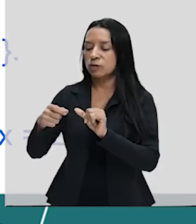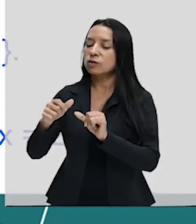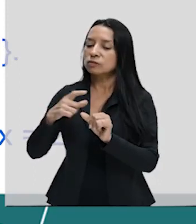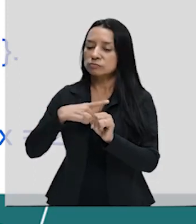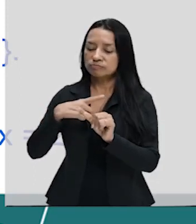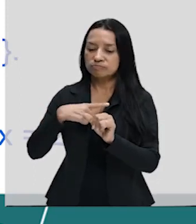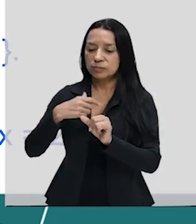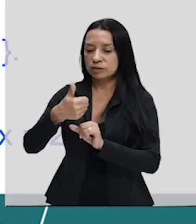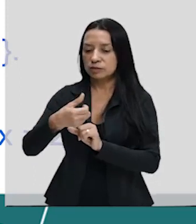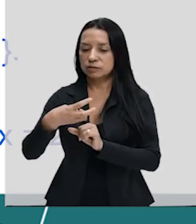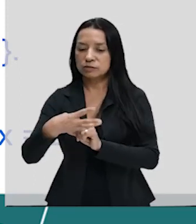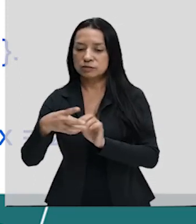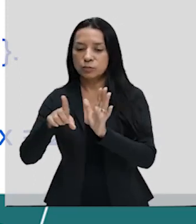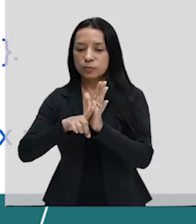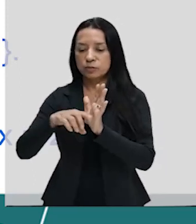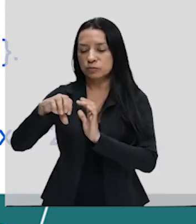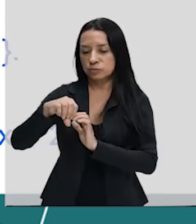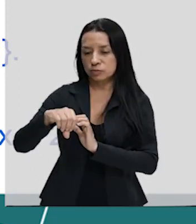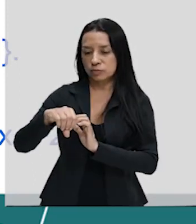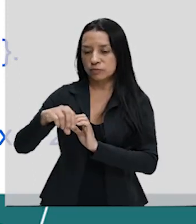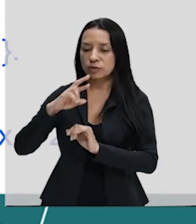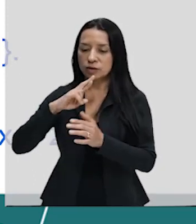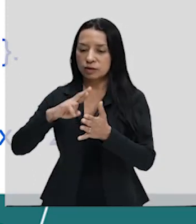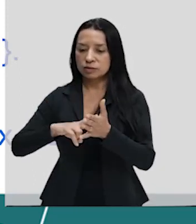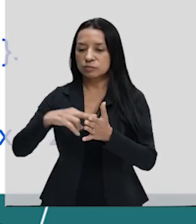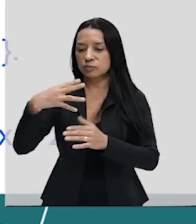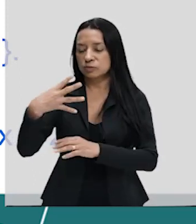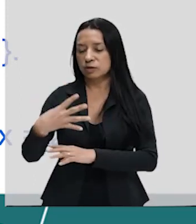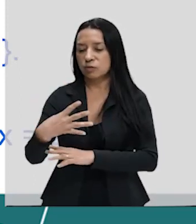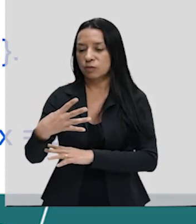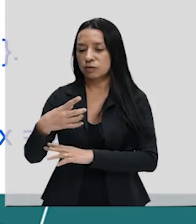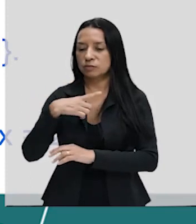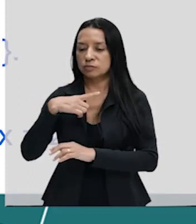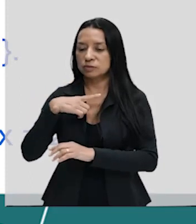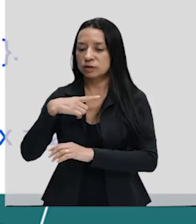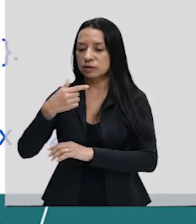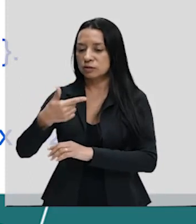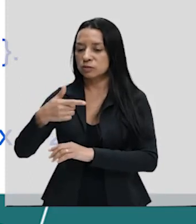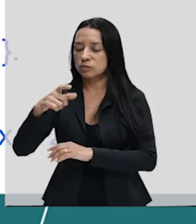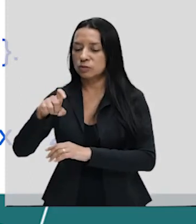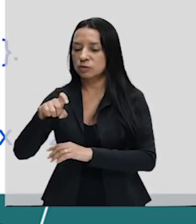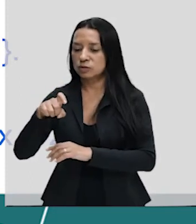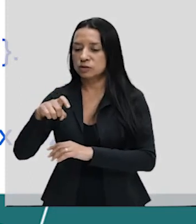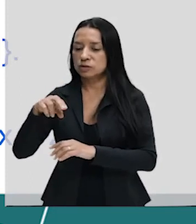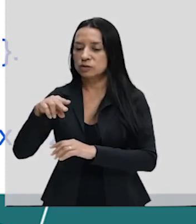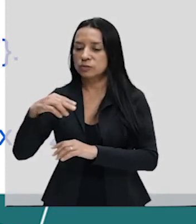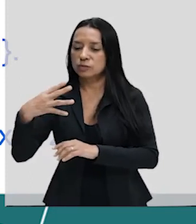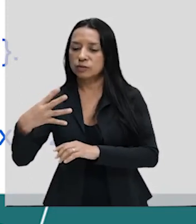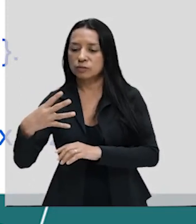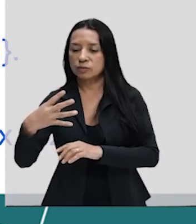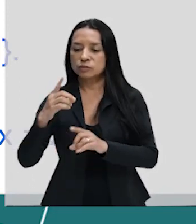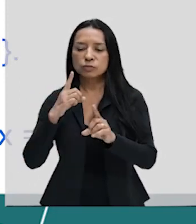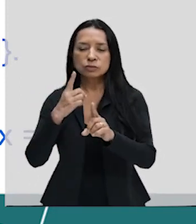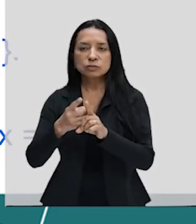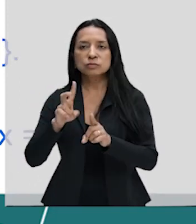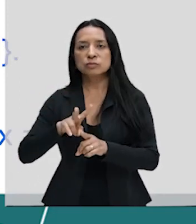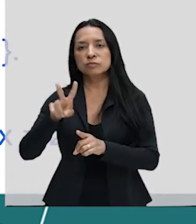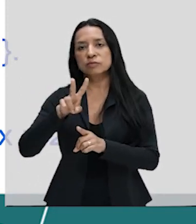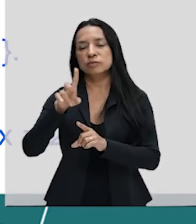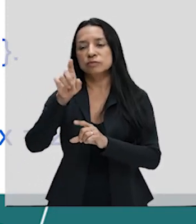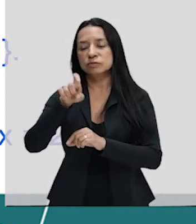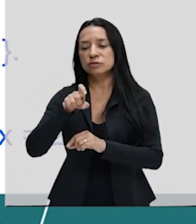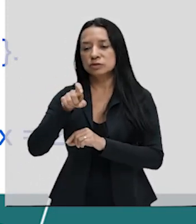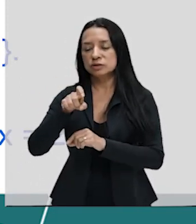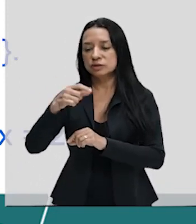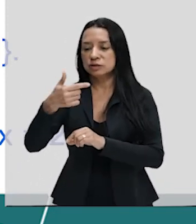resultado aqui dá 4, né? E, como eu tenho 2x igual a 4, para eu descobrir o valor de x, o que é que eu faço? X é igual a